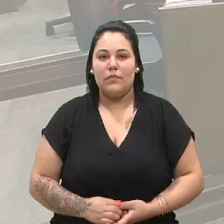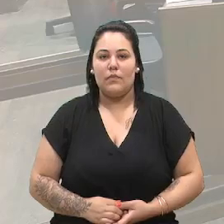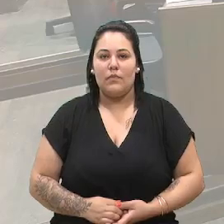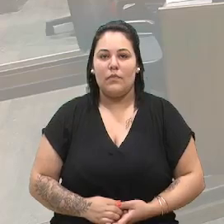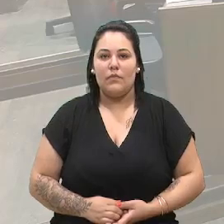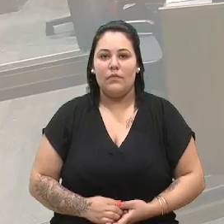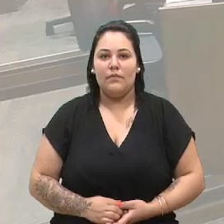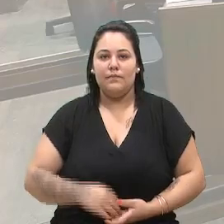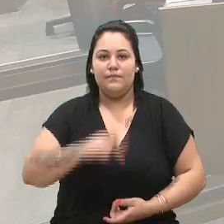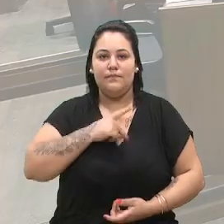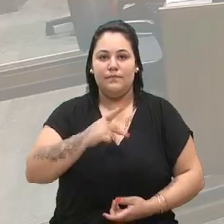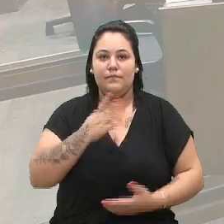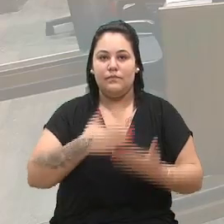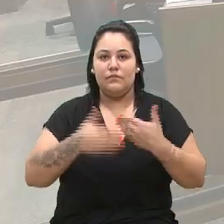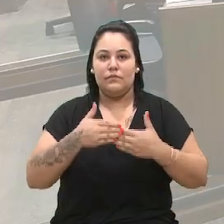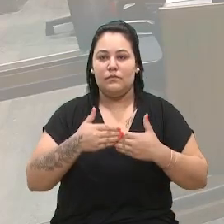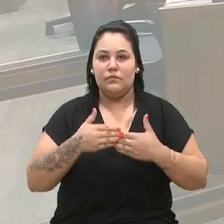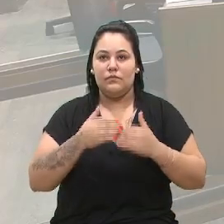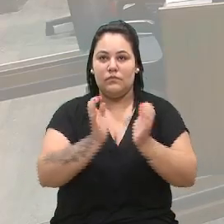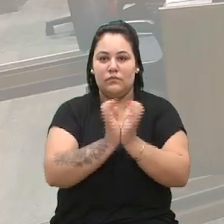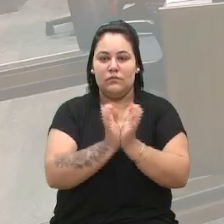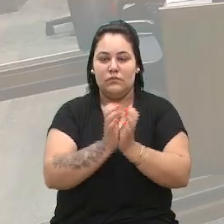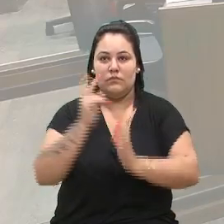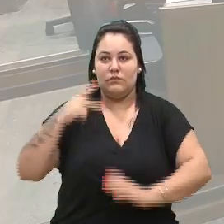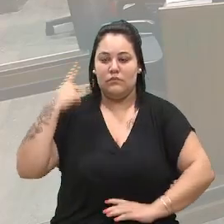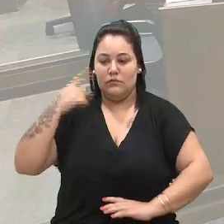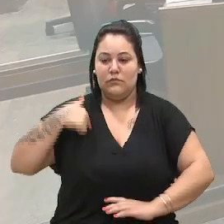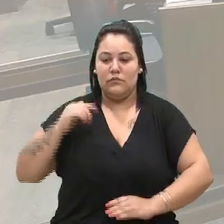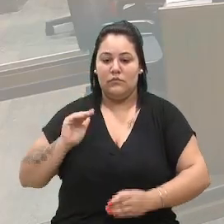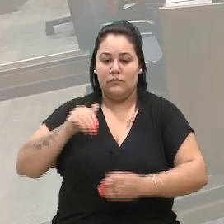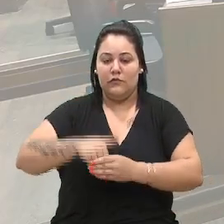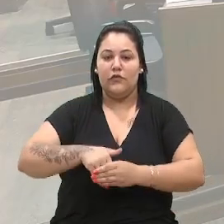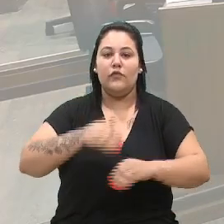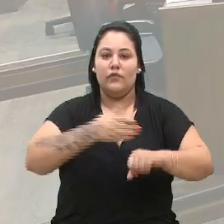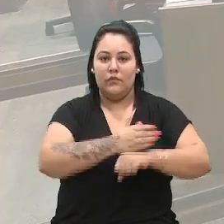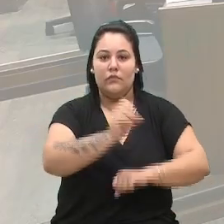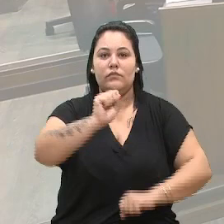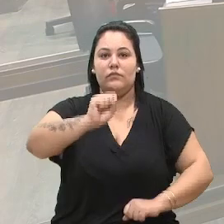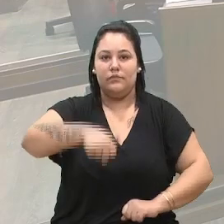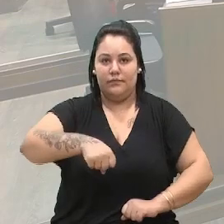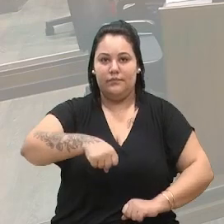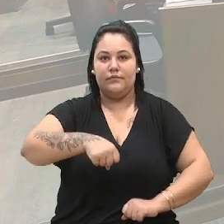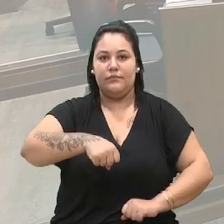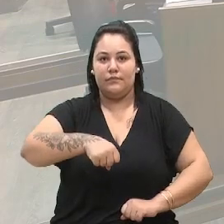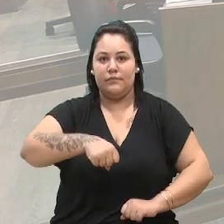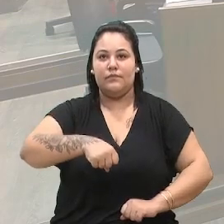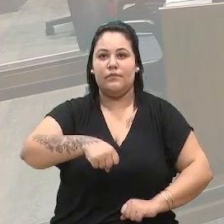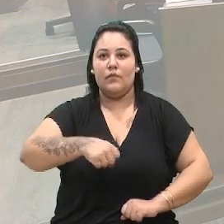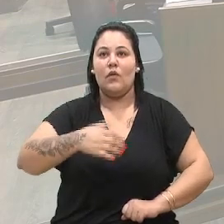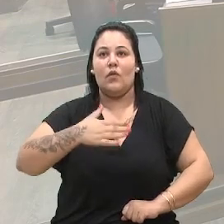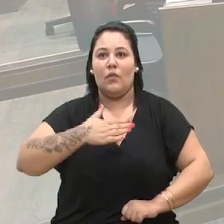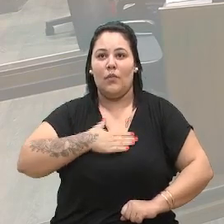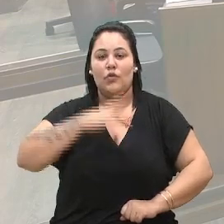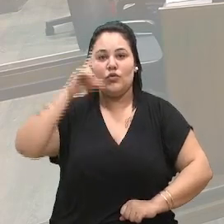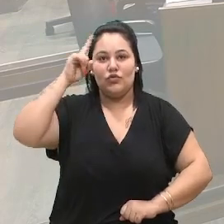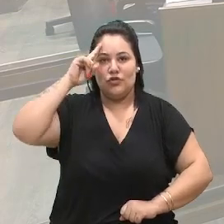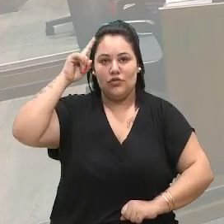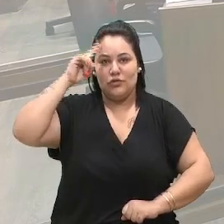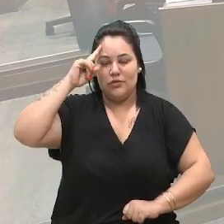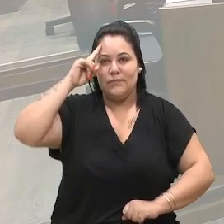Senhora presidente, caros colegas vereadores, votarei favorável, sim. No meu dia a dia,